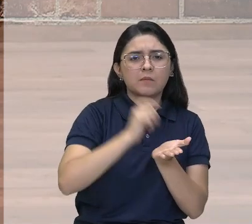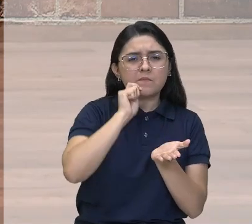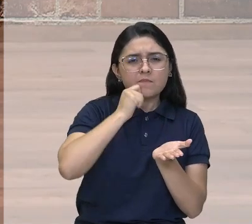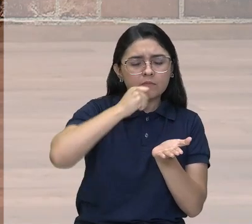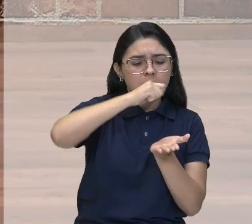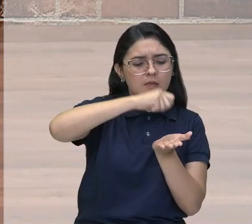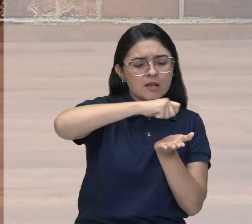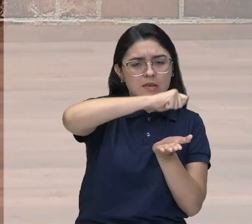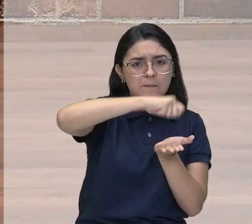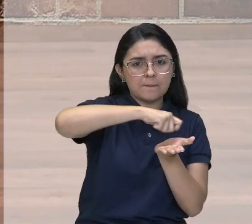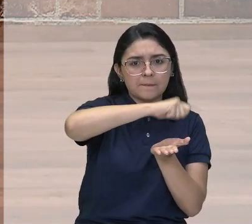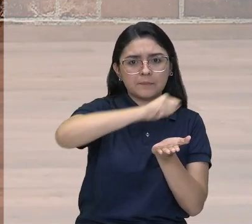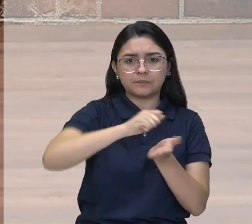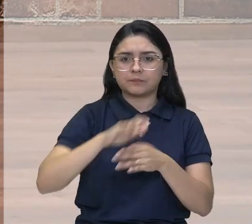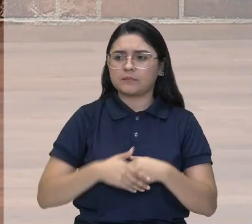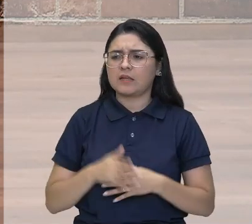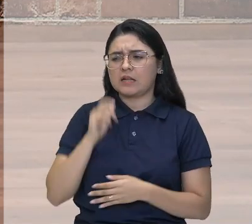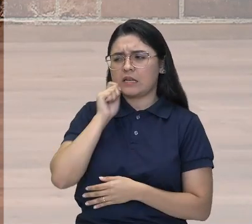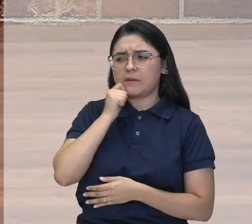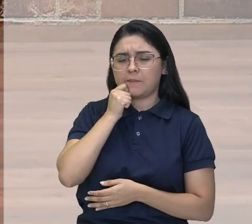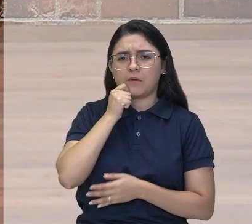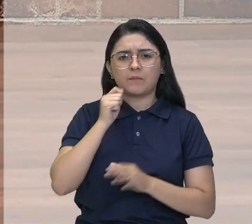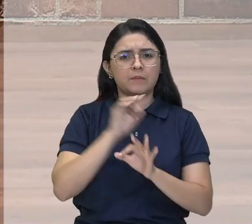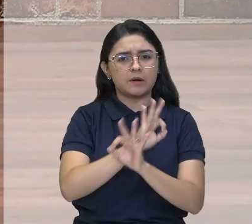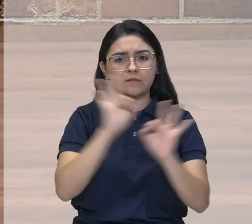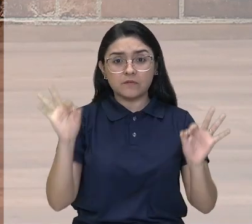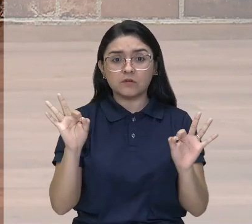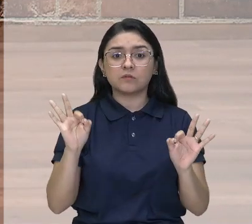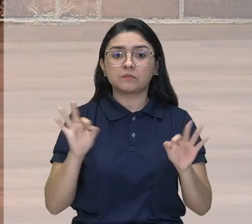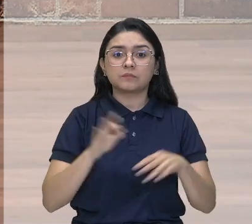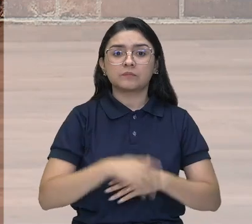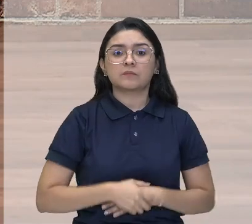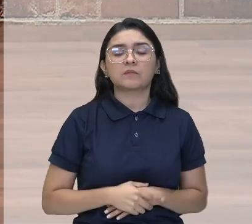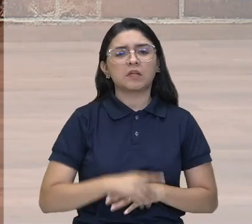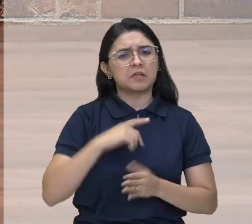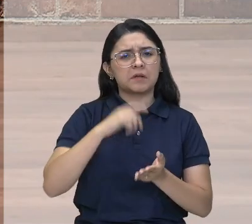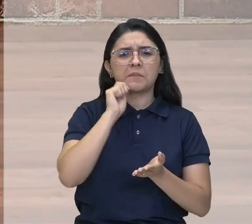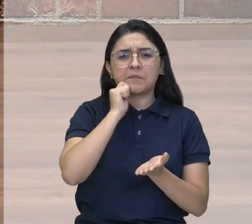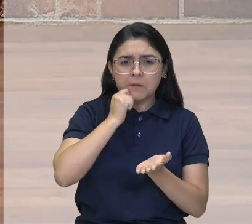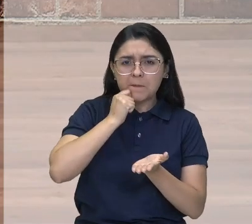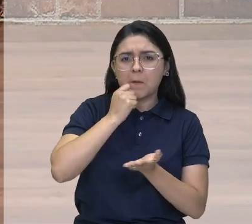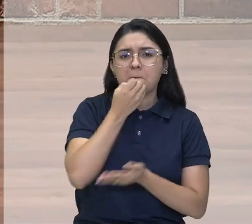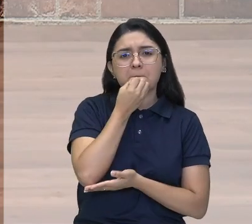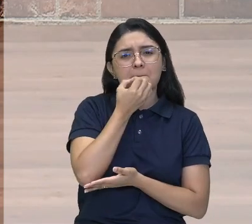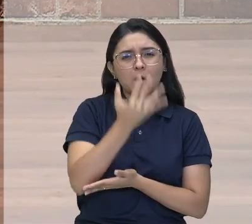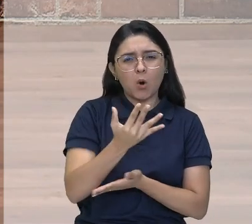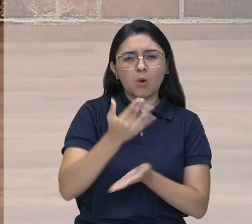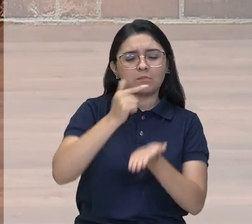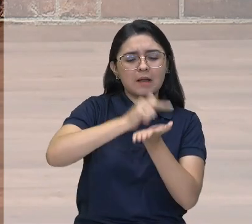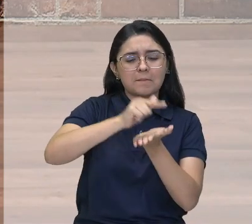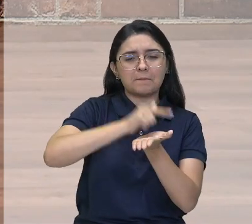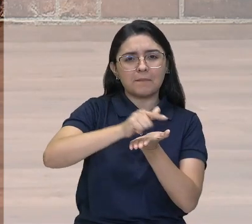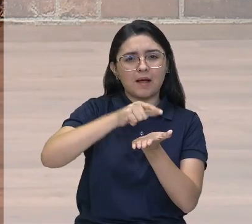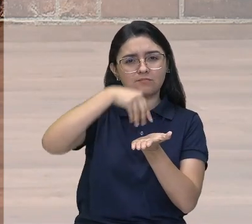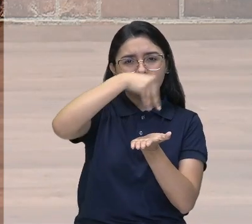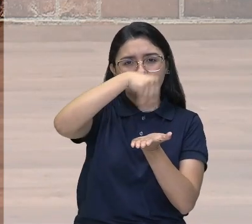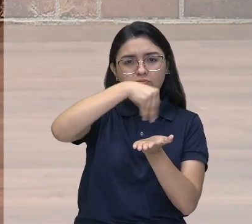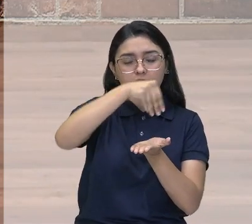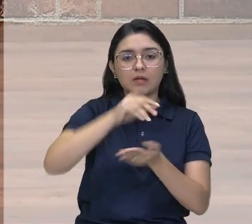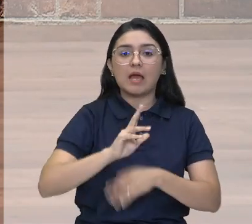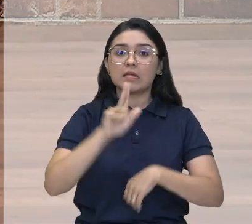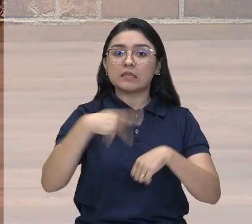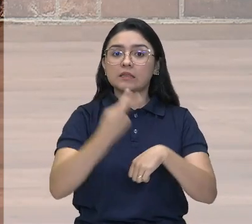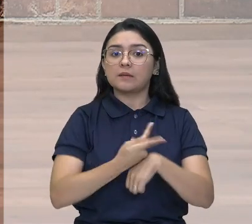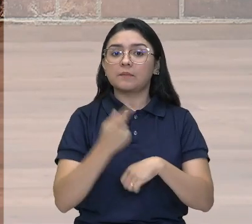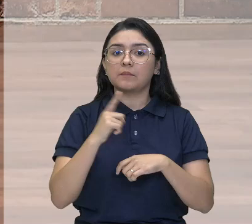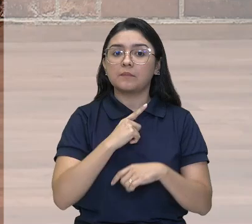com limão. O limão é maravilhoso, que tira aquele pitiu. Exatamente, o limão faz toda a diferença nessa parte do tempero. E aí depois eu